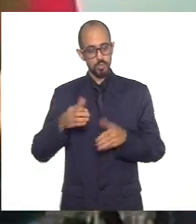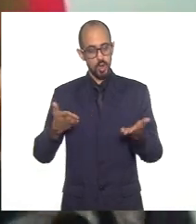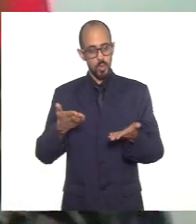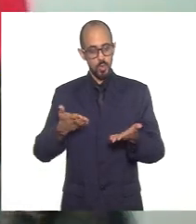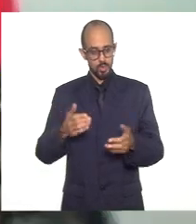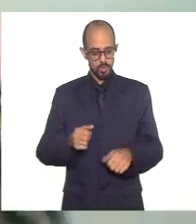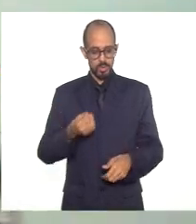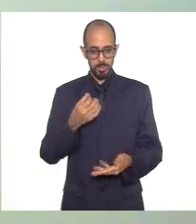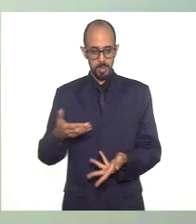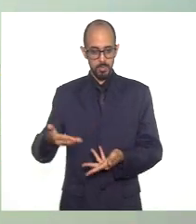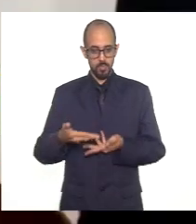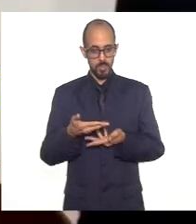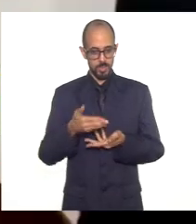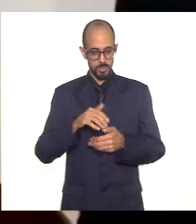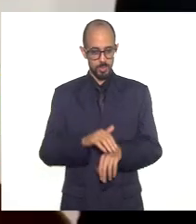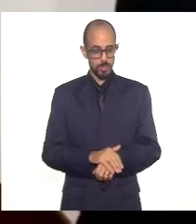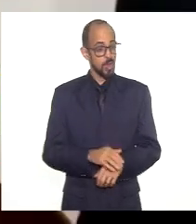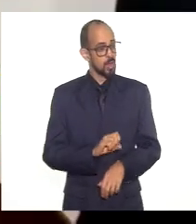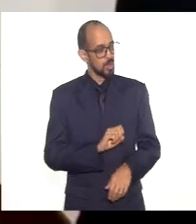bem-vindo. Ok.